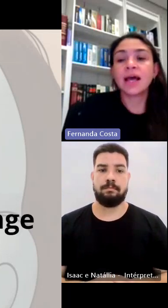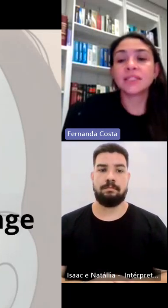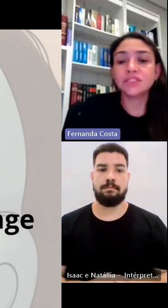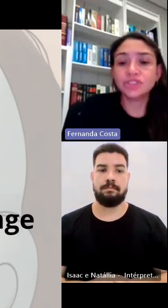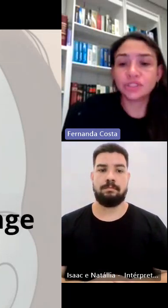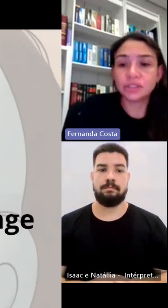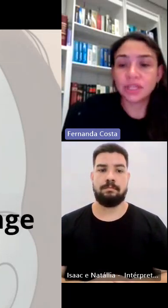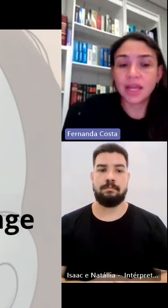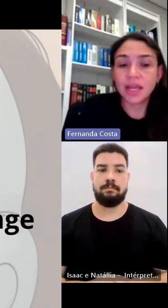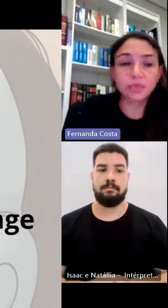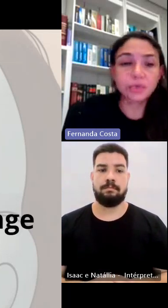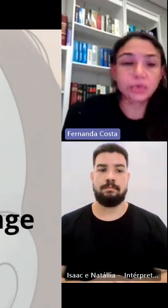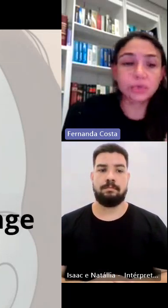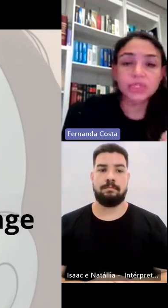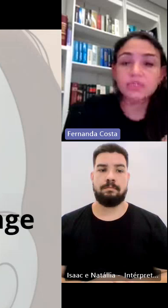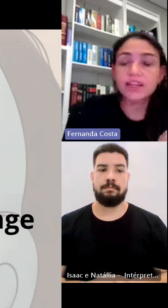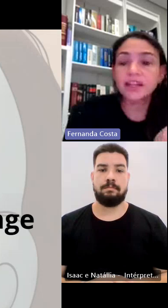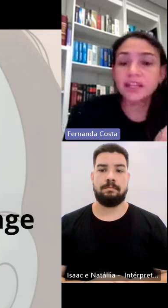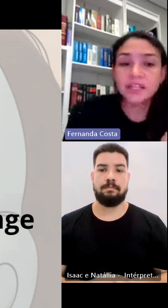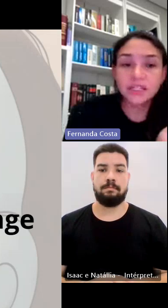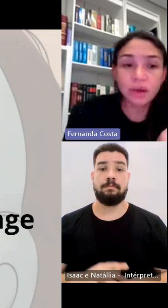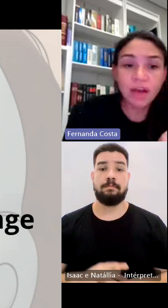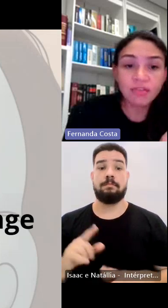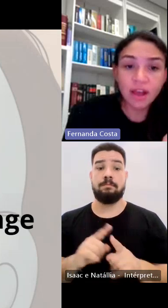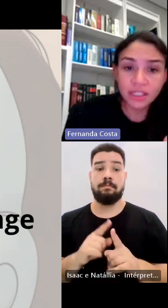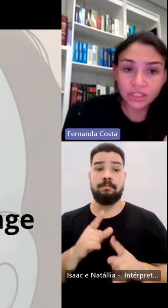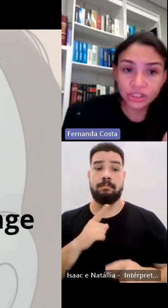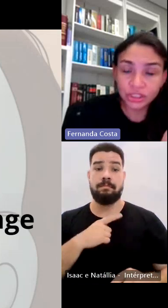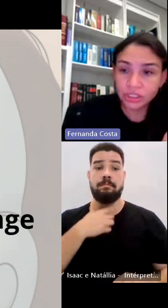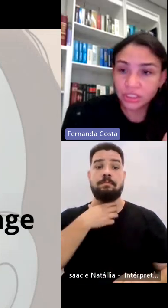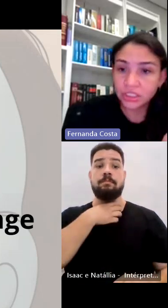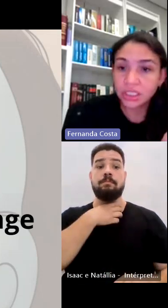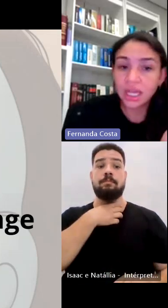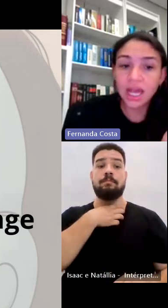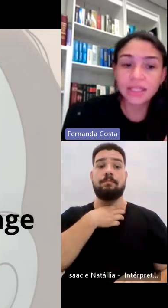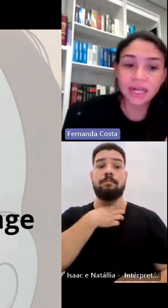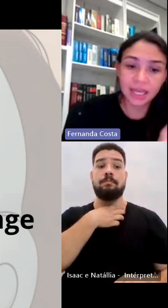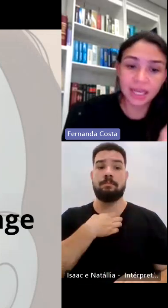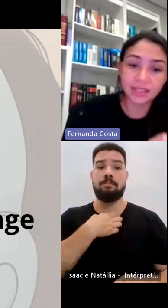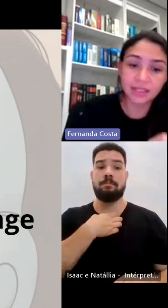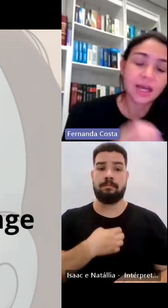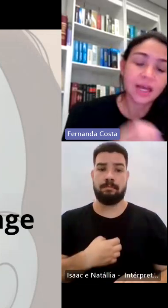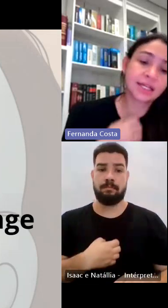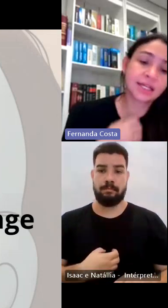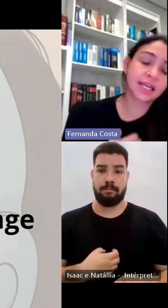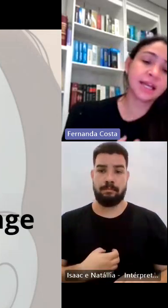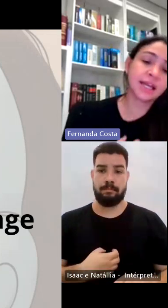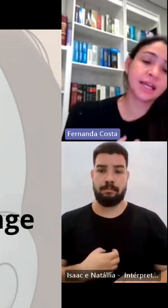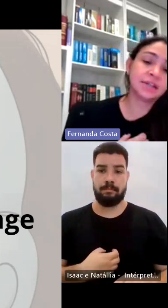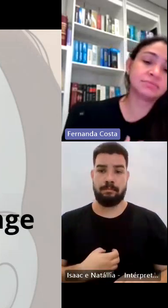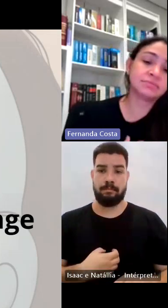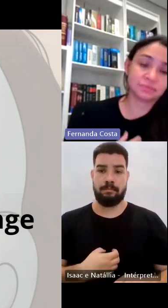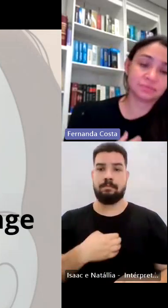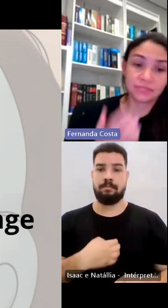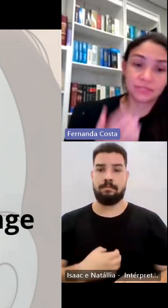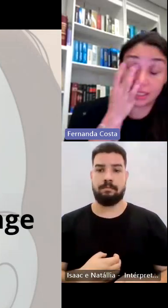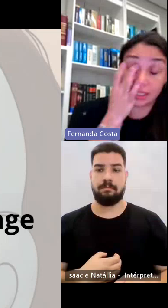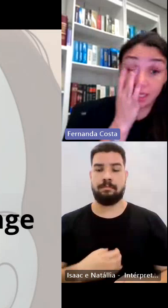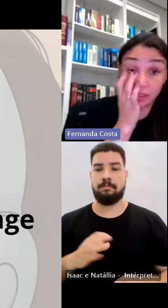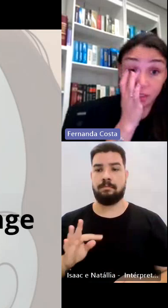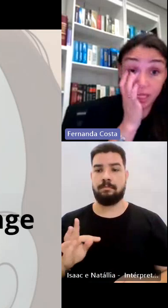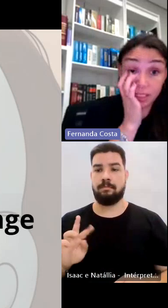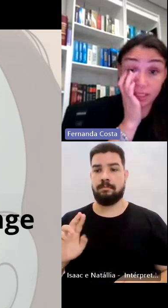a laringe, ela é um tubo que vai estar ligando a faringe à traqueia. A traqueia, ela